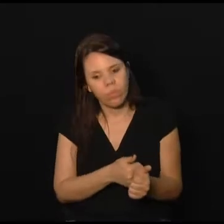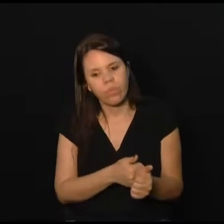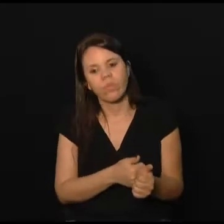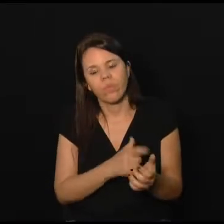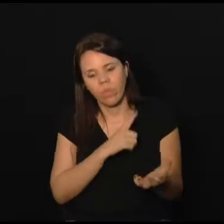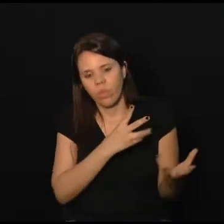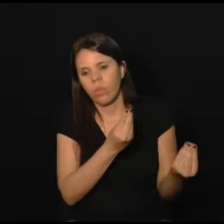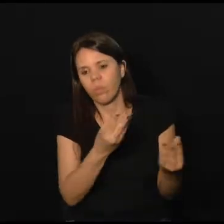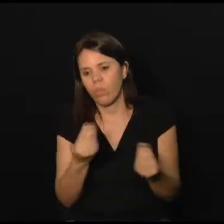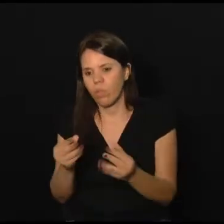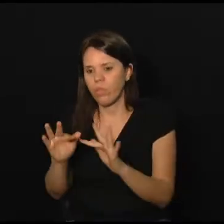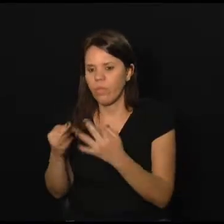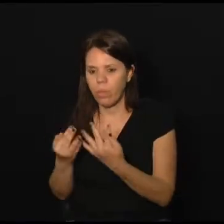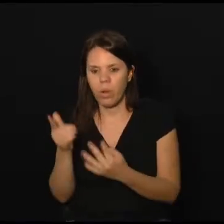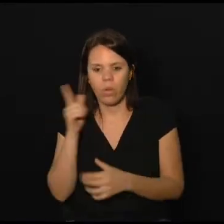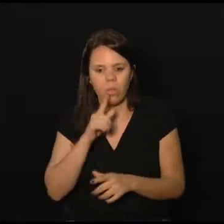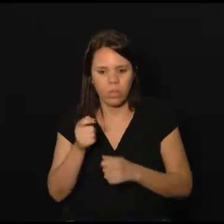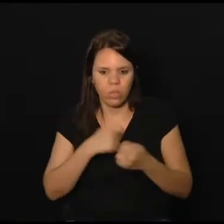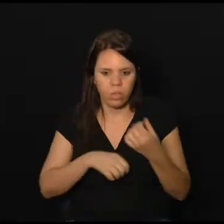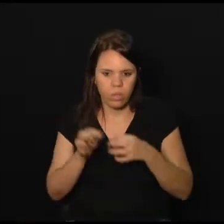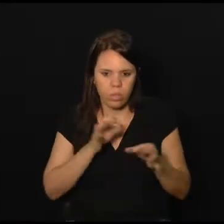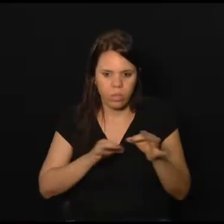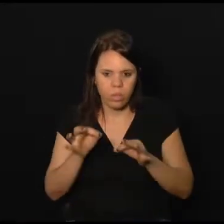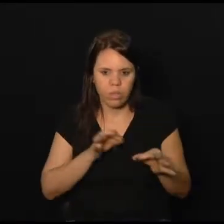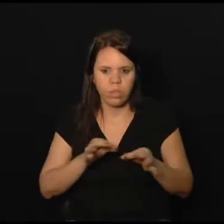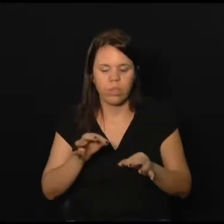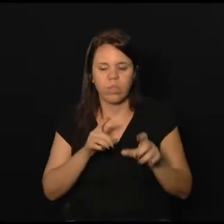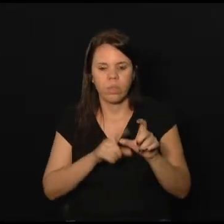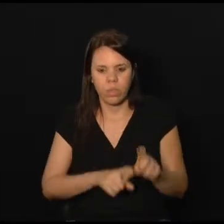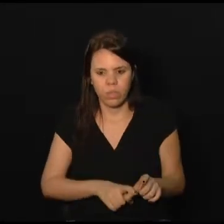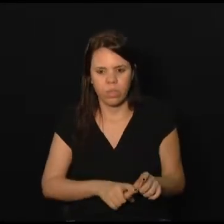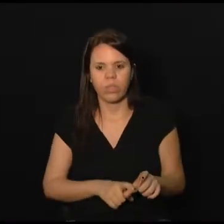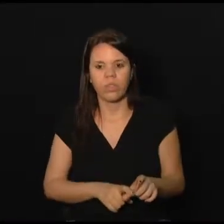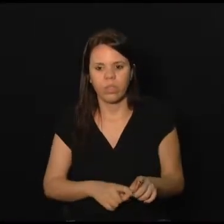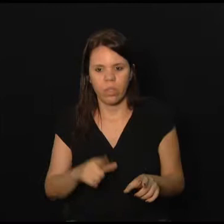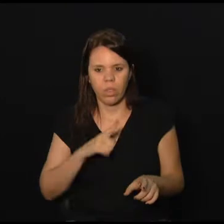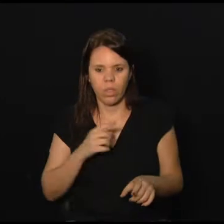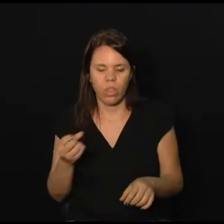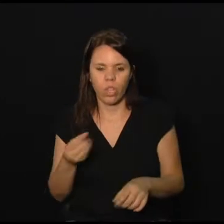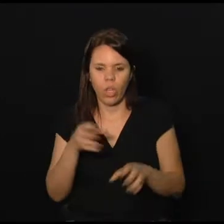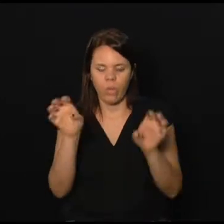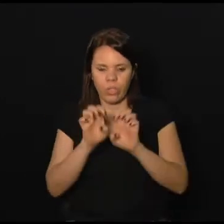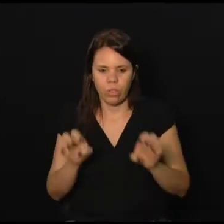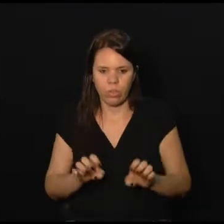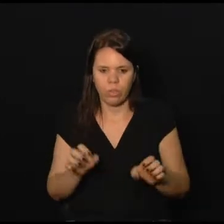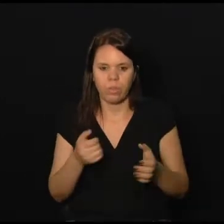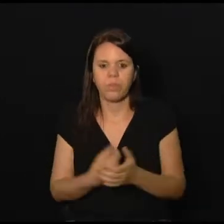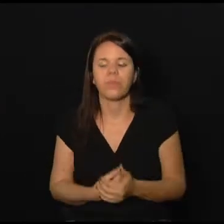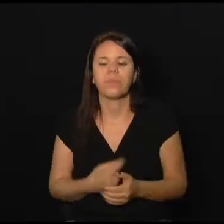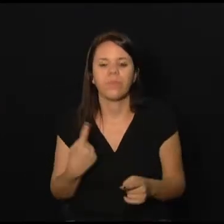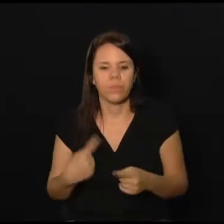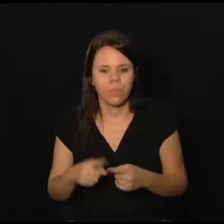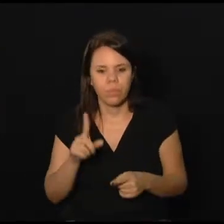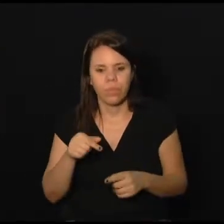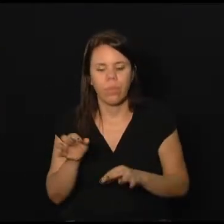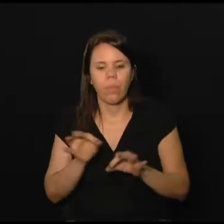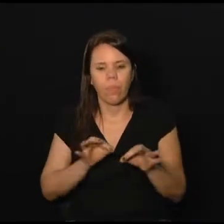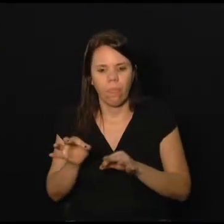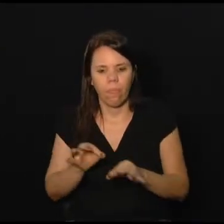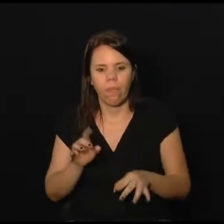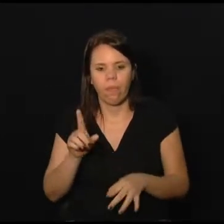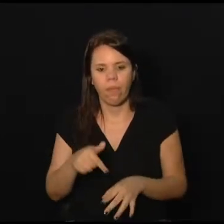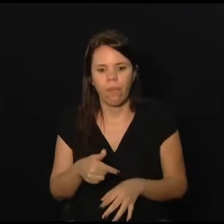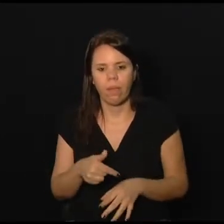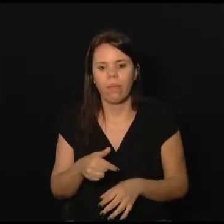famílias que já conseguiram organizar, já conseguiram, o dependente conseguiu ter uma nova estrutura, porque essa organização,